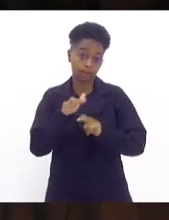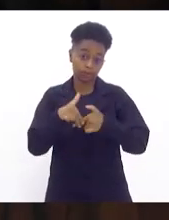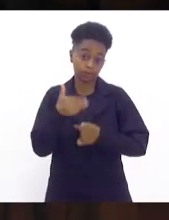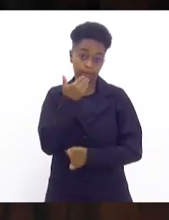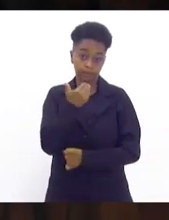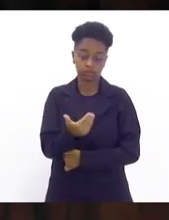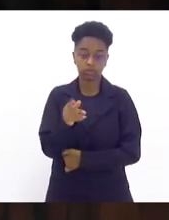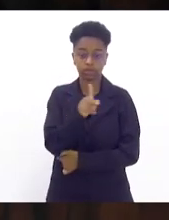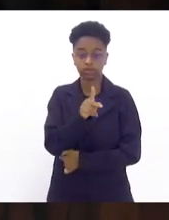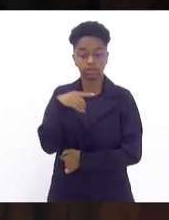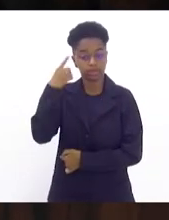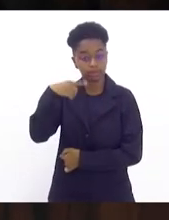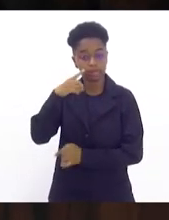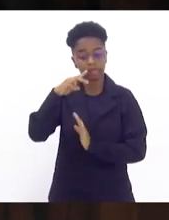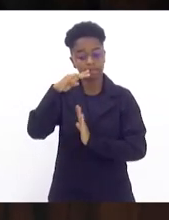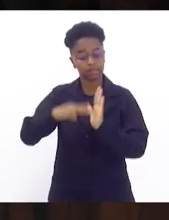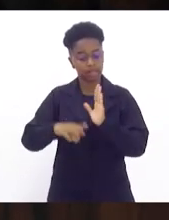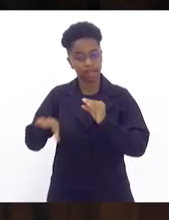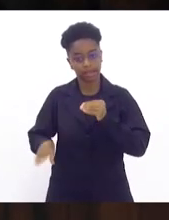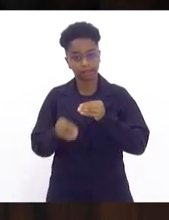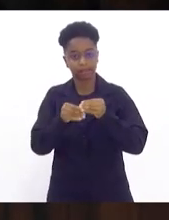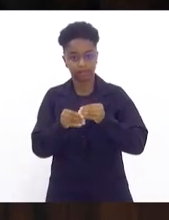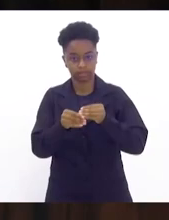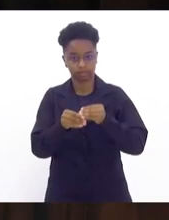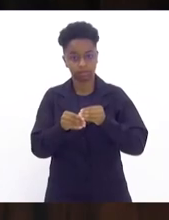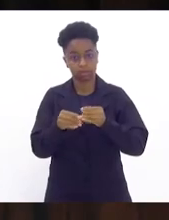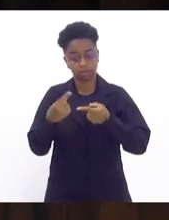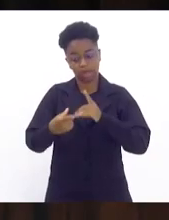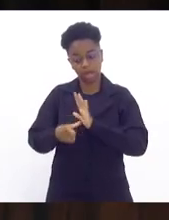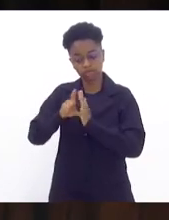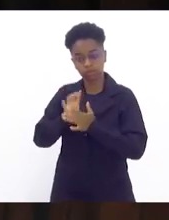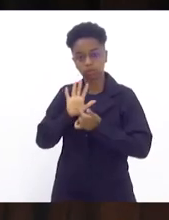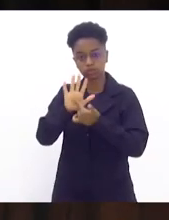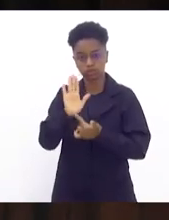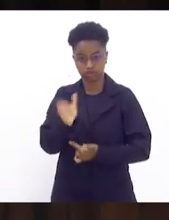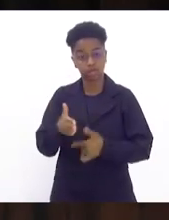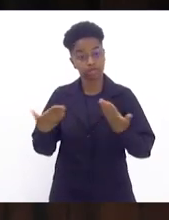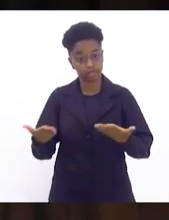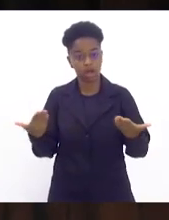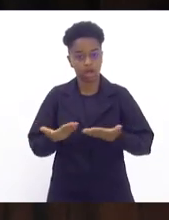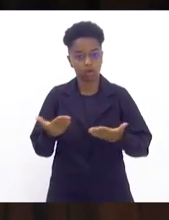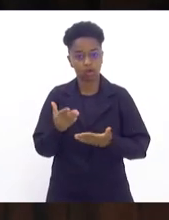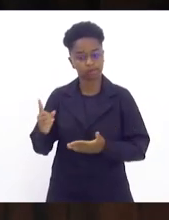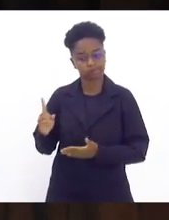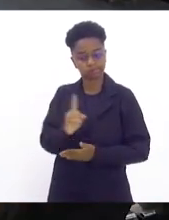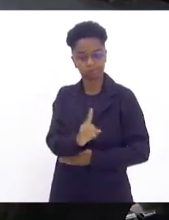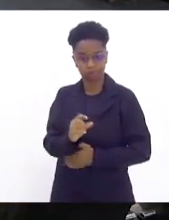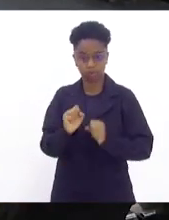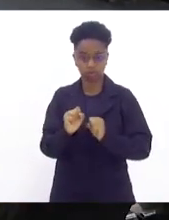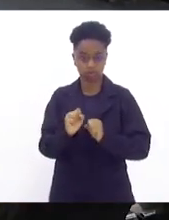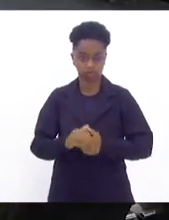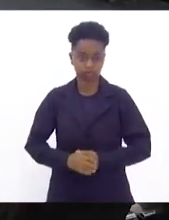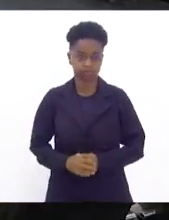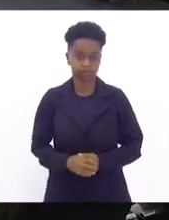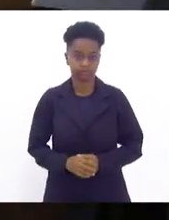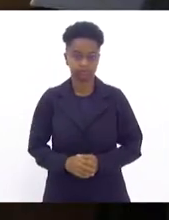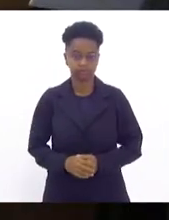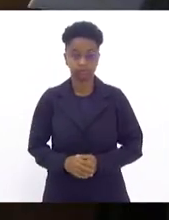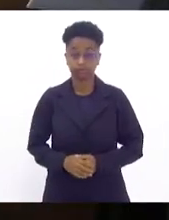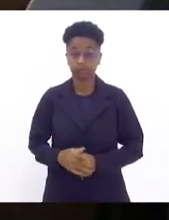deputado Luiz Paulo que lesse as emendas que foram apresentadas. Então, é uma questão de ordem deputado, acatada aqui. Sim.